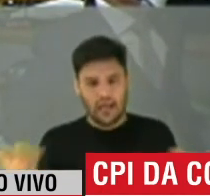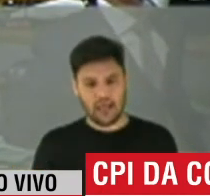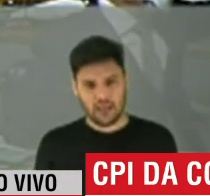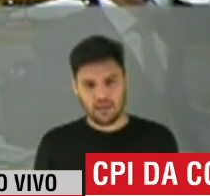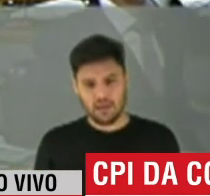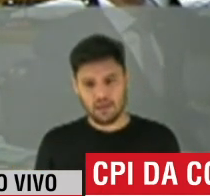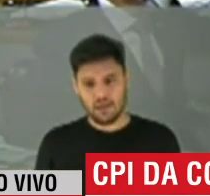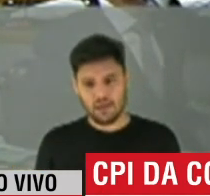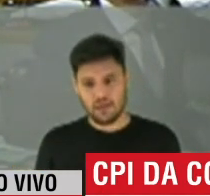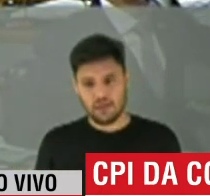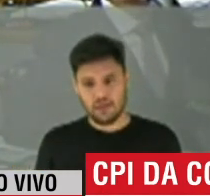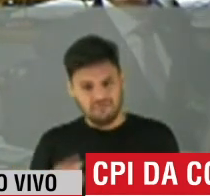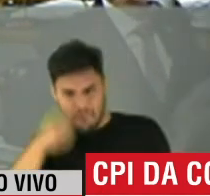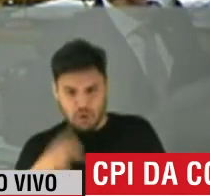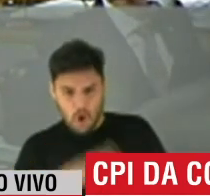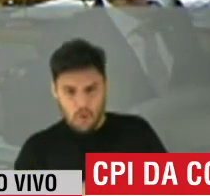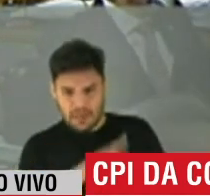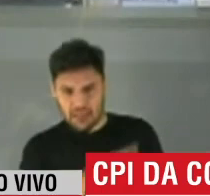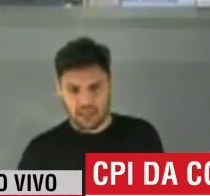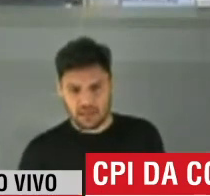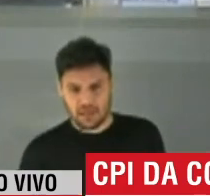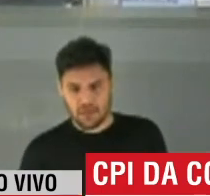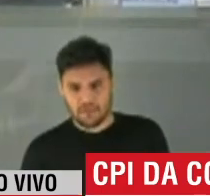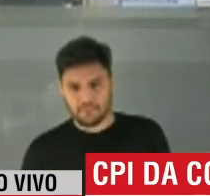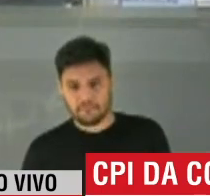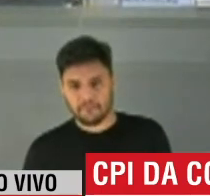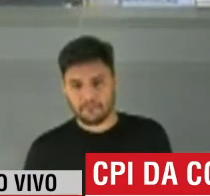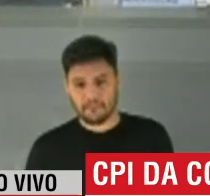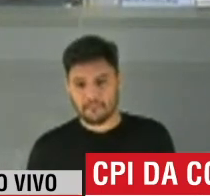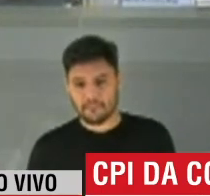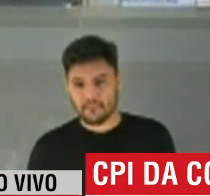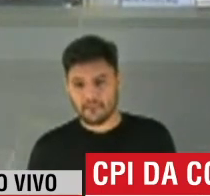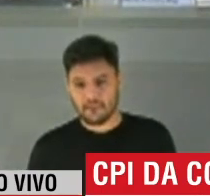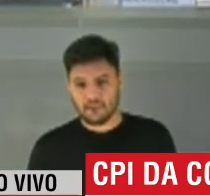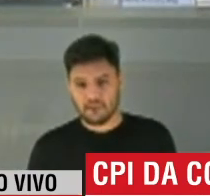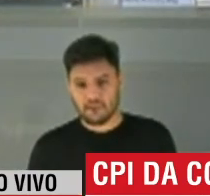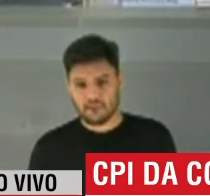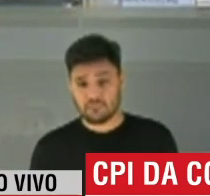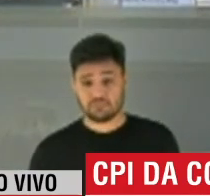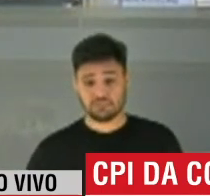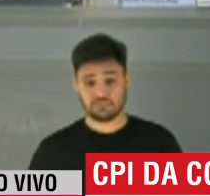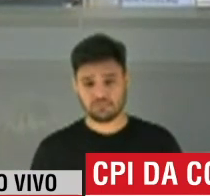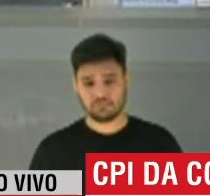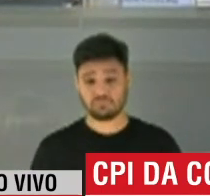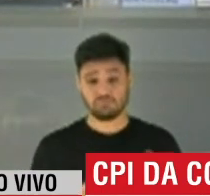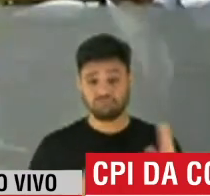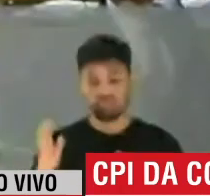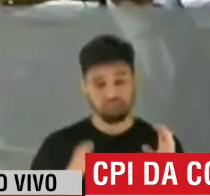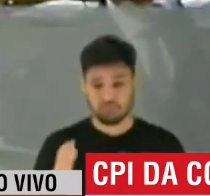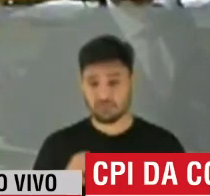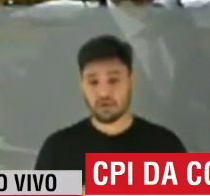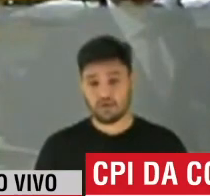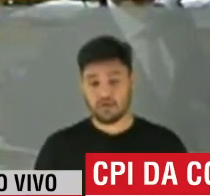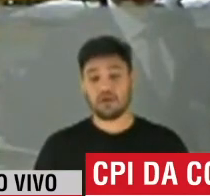isso. Vossa Excelência deu ordem de prisão, presidente? Senhor, por favor. Então não há mais questionamento. Enquanto o